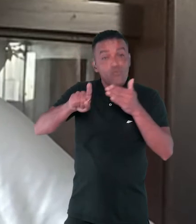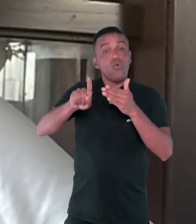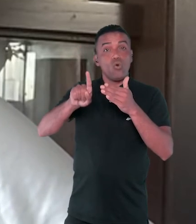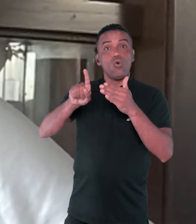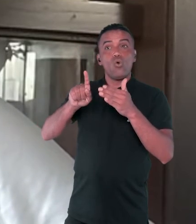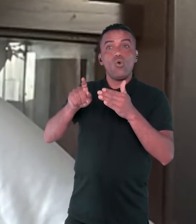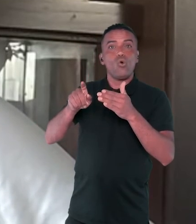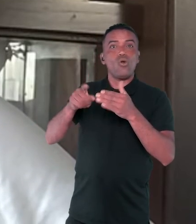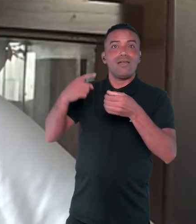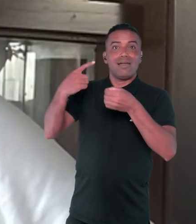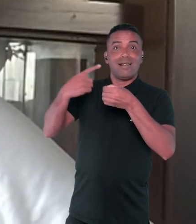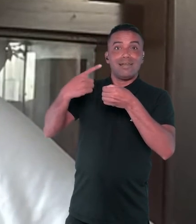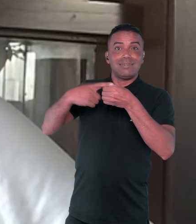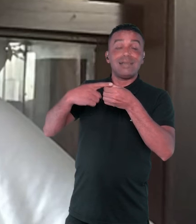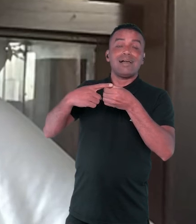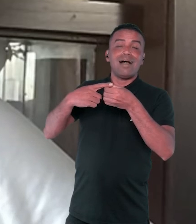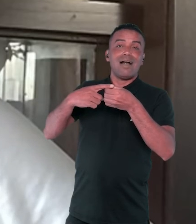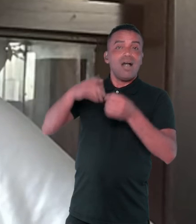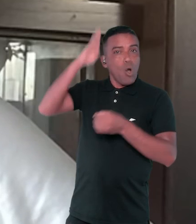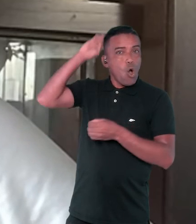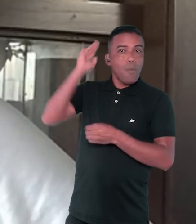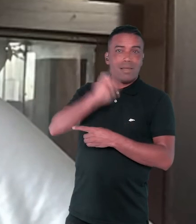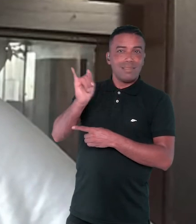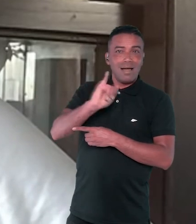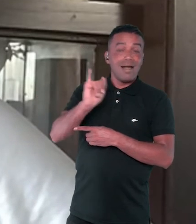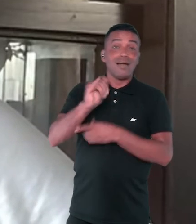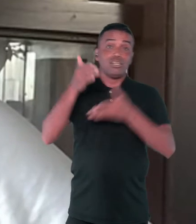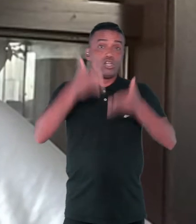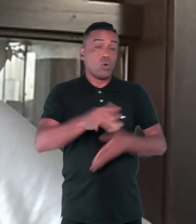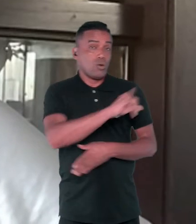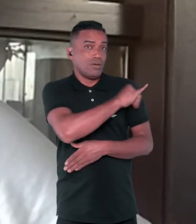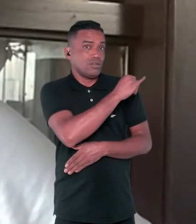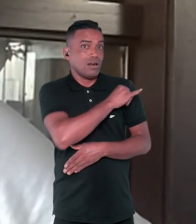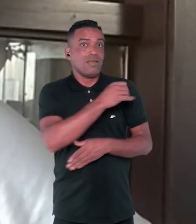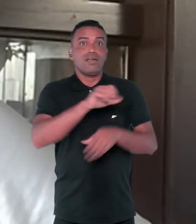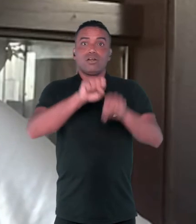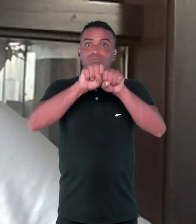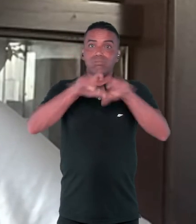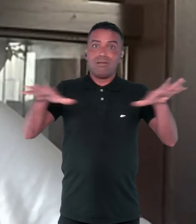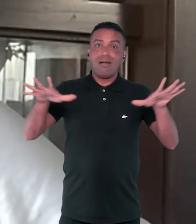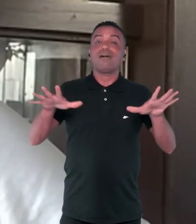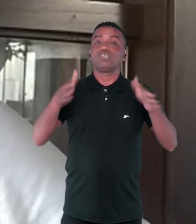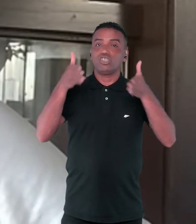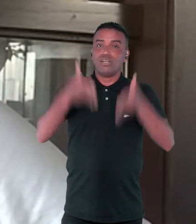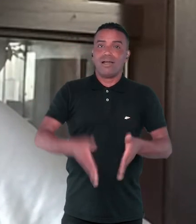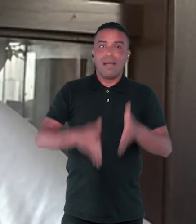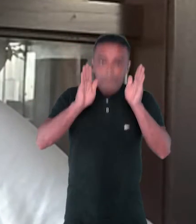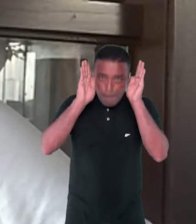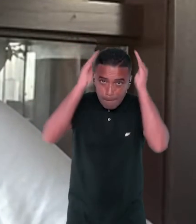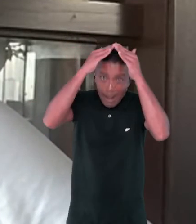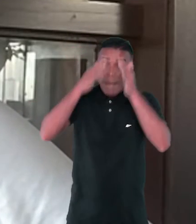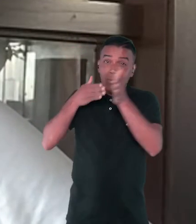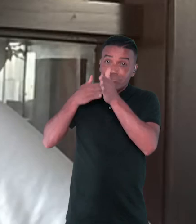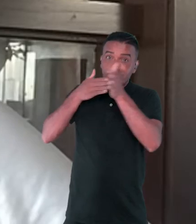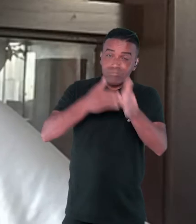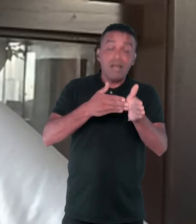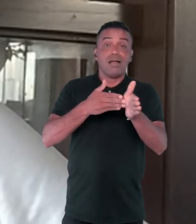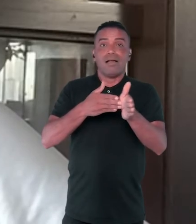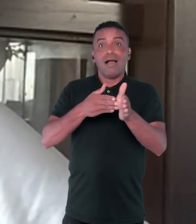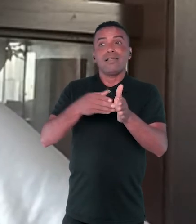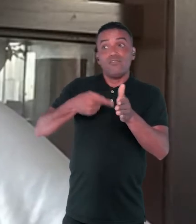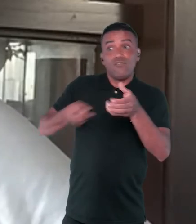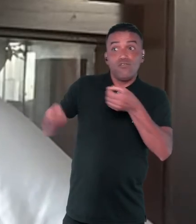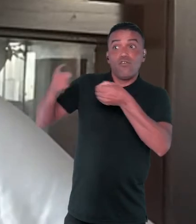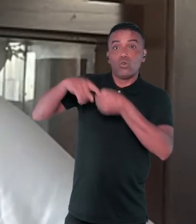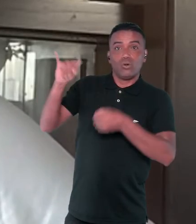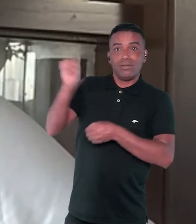vim no avião do Papa, fiz flash dentro do avião, chegou no Rio de Janeiro, transmitimos a chegada dele e acompanhamos todos os passos dele. Depois ele foi para